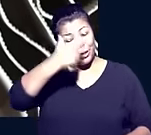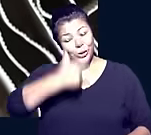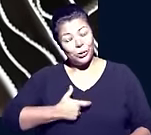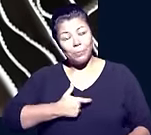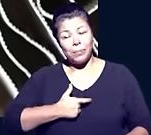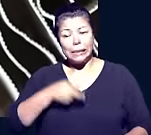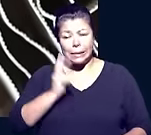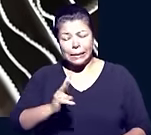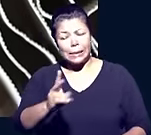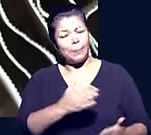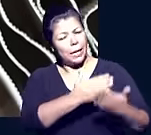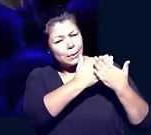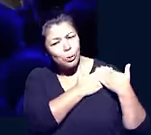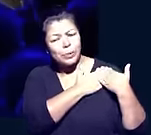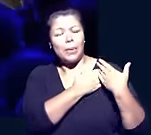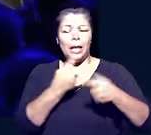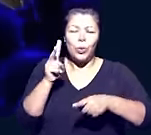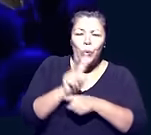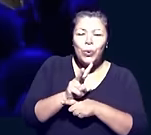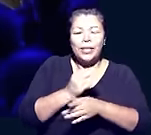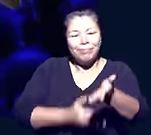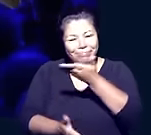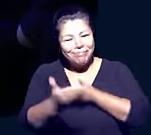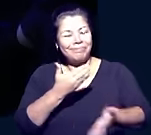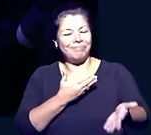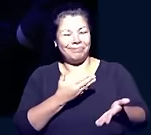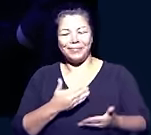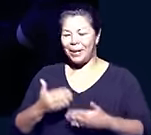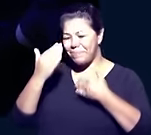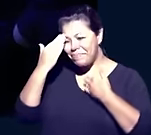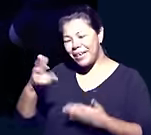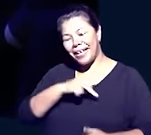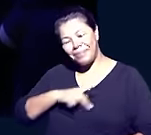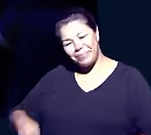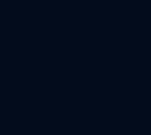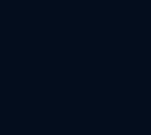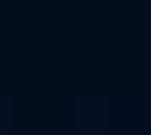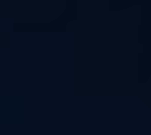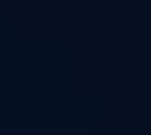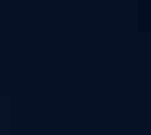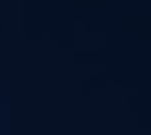compromissos que pôde nesse período muito obrigada Presidente um prazer como